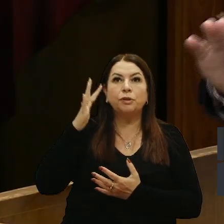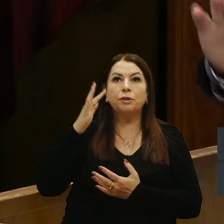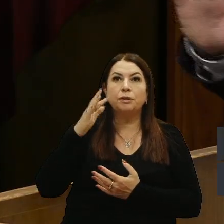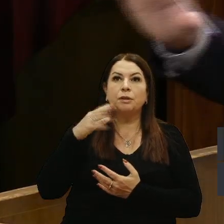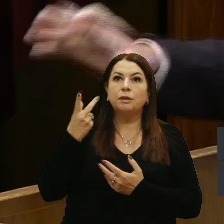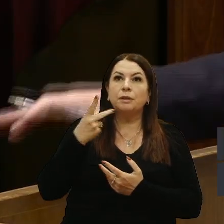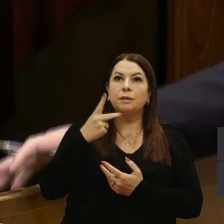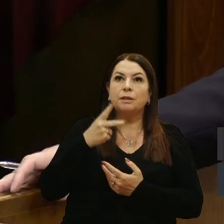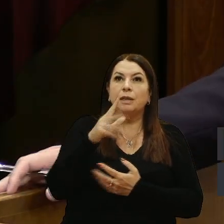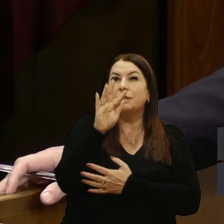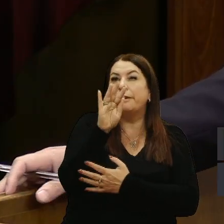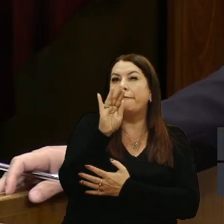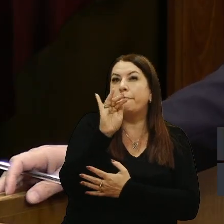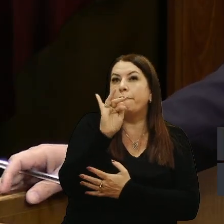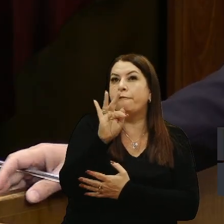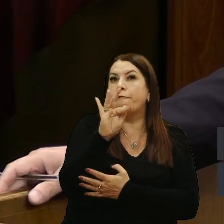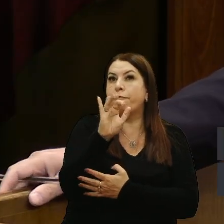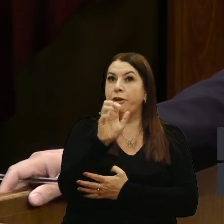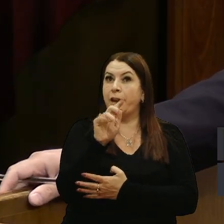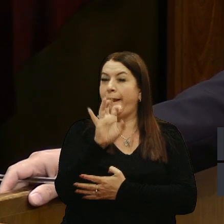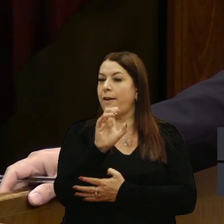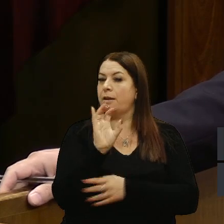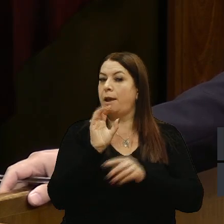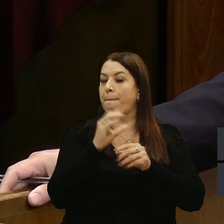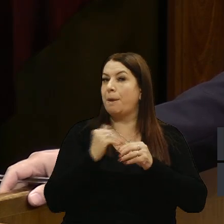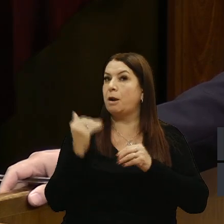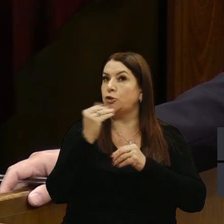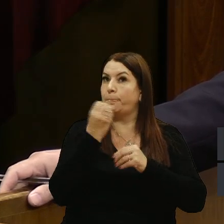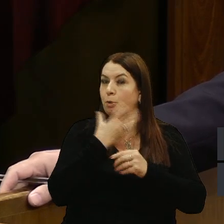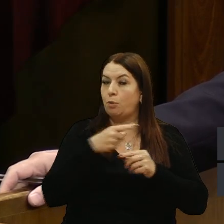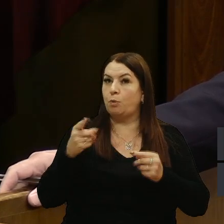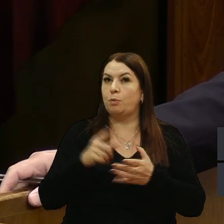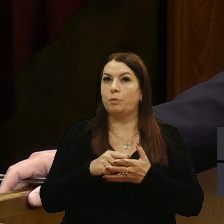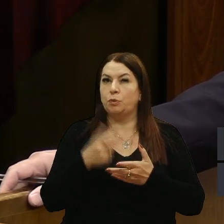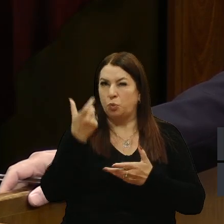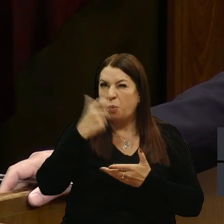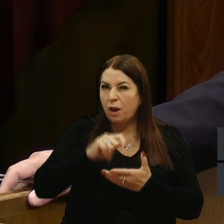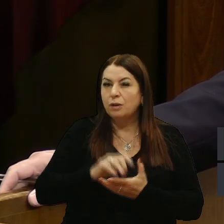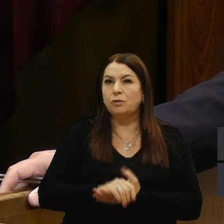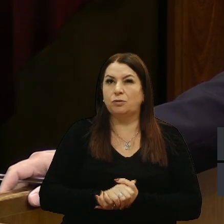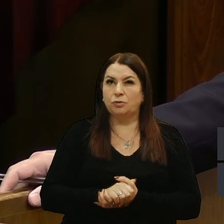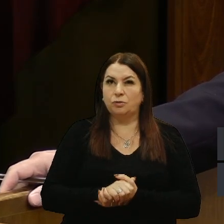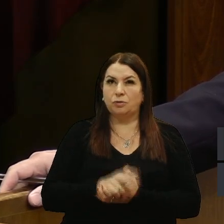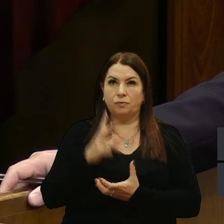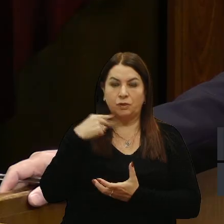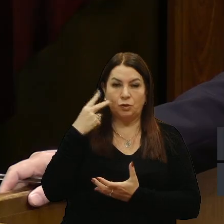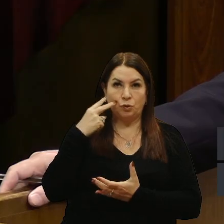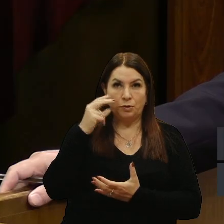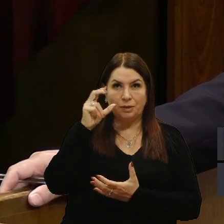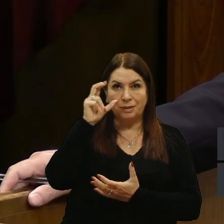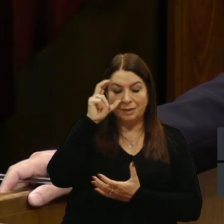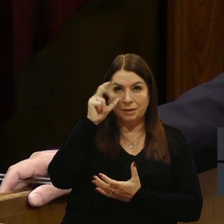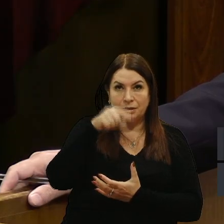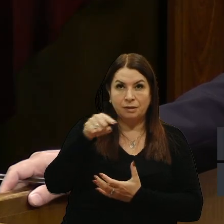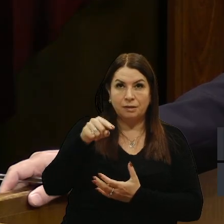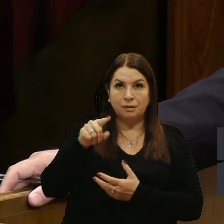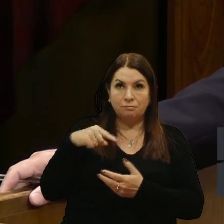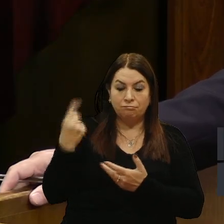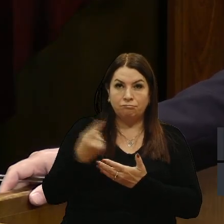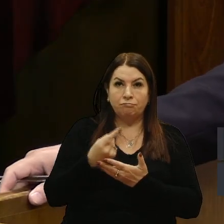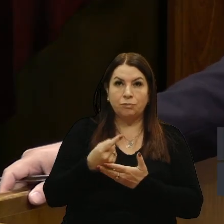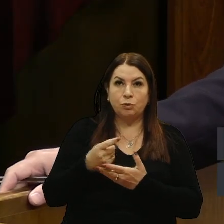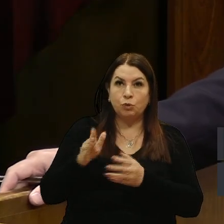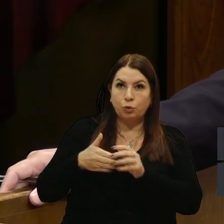esse filézão, não só um filé. Tu achas, vereadora Sandra, numa extensão de rede que